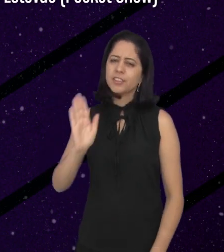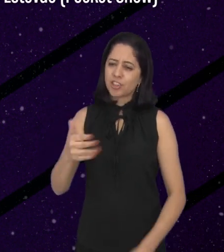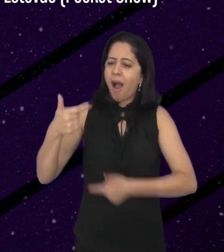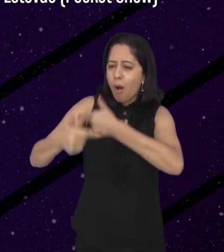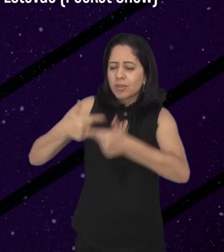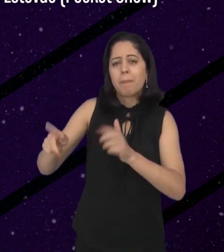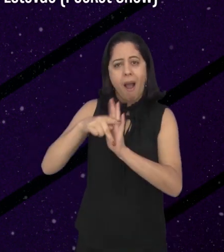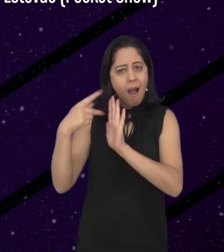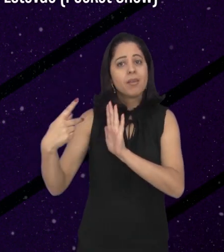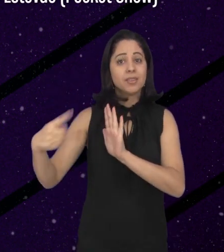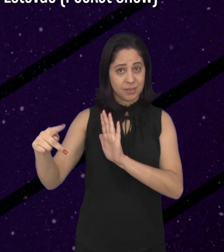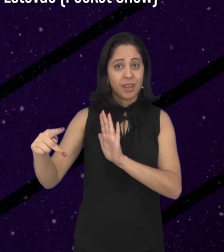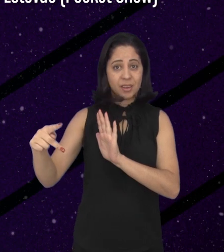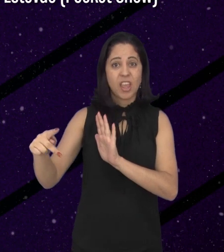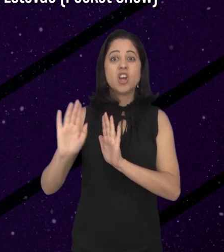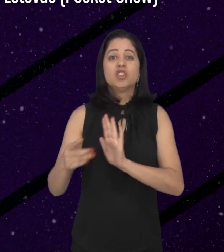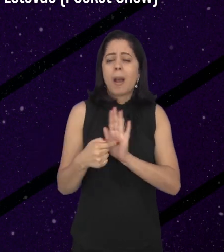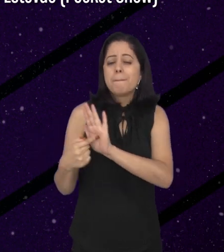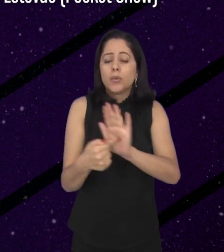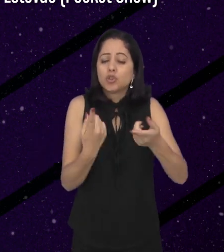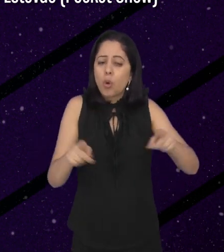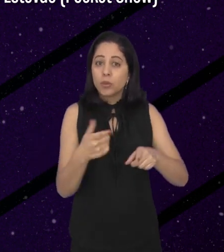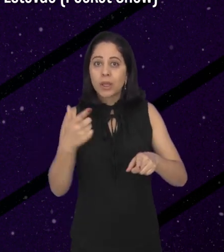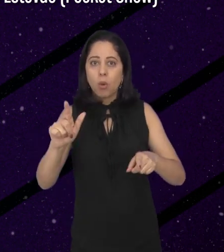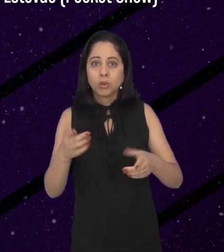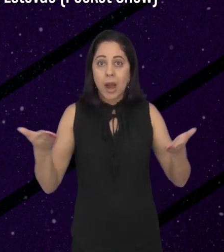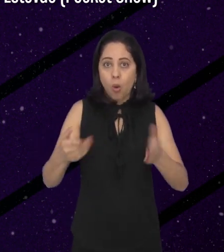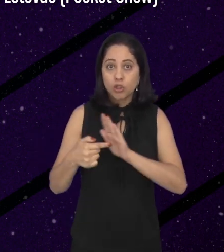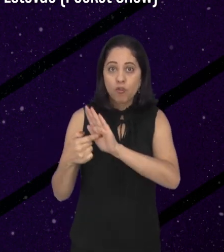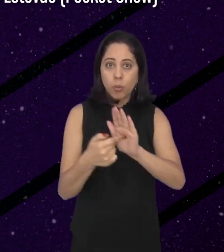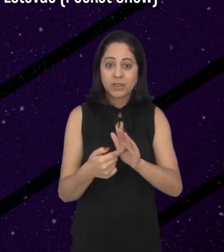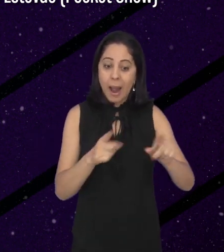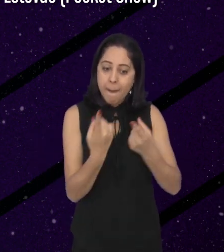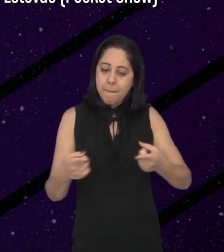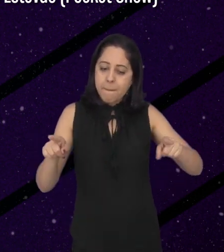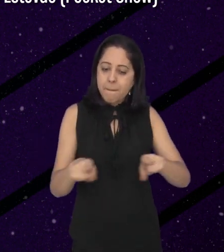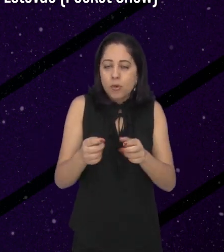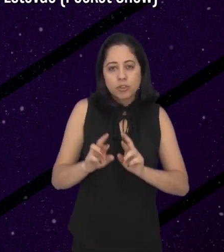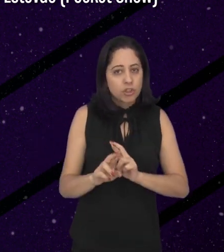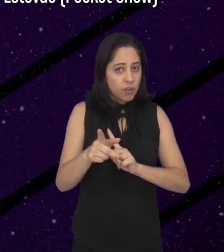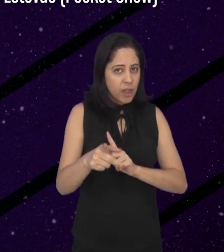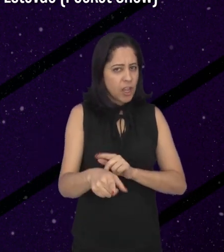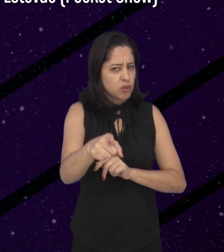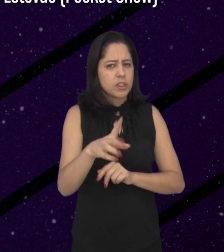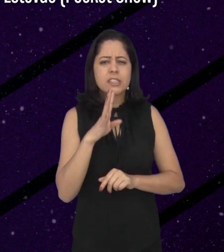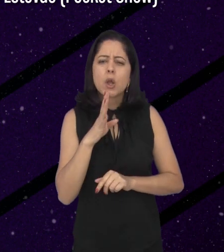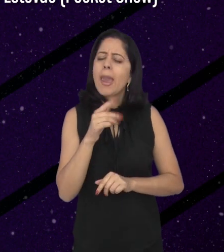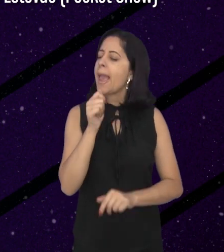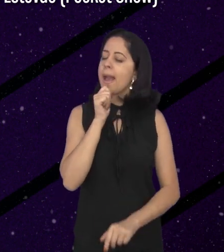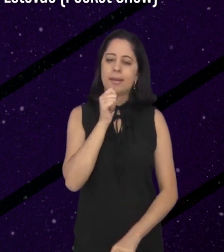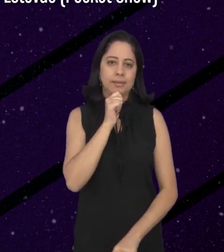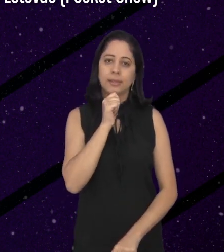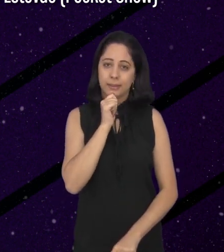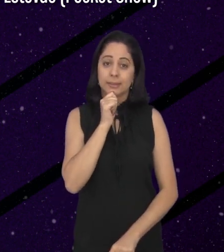do artista que já apareceu por aqui outras vezes. Mas hoje vamos trazer uma música que você ainda não viu por aqui. Neste episódio